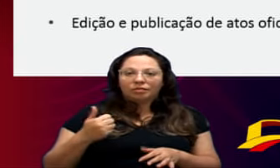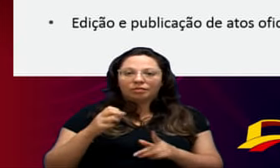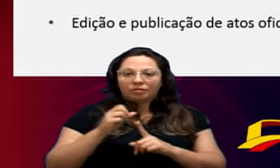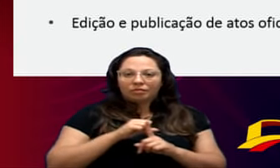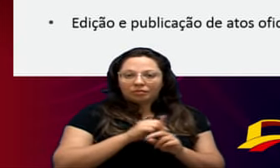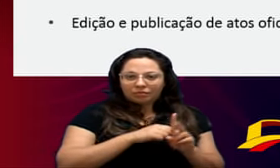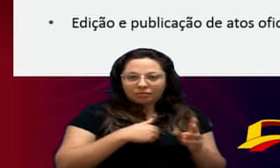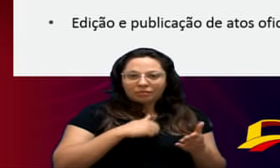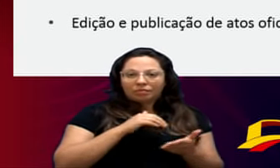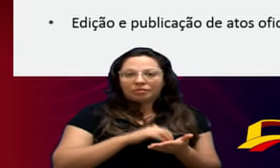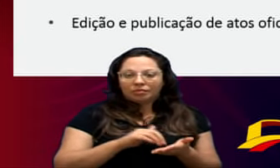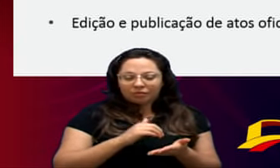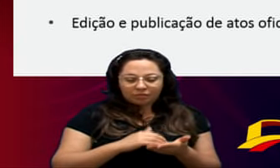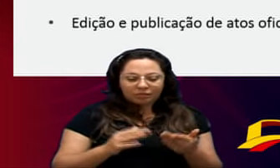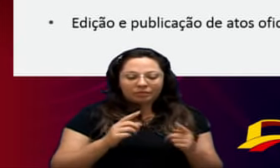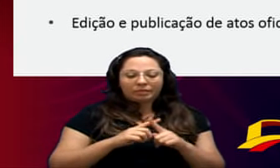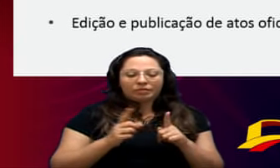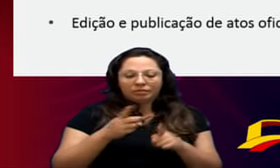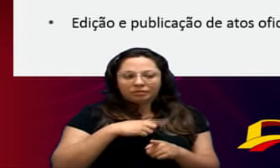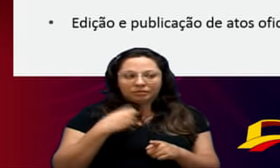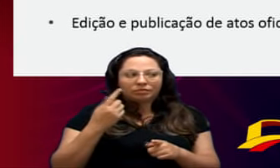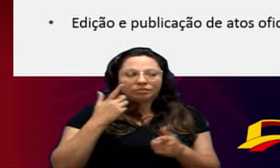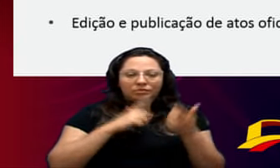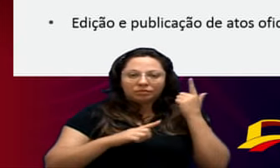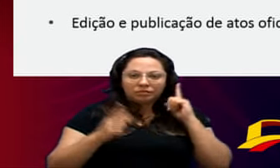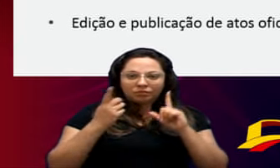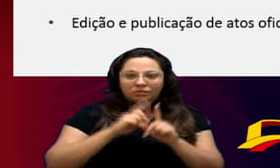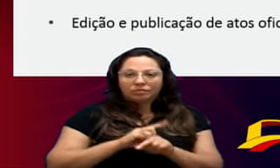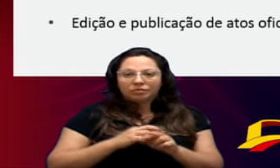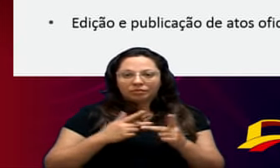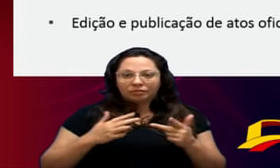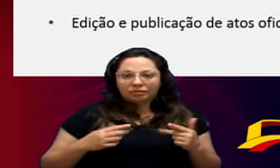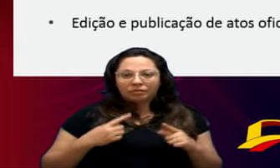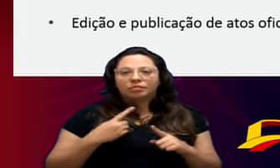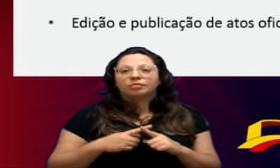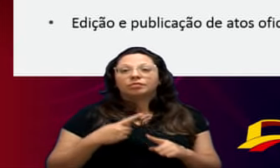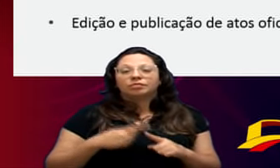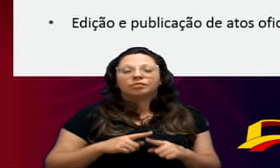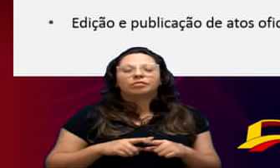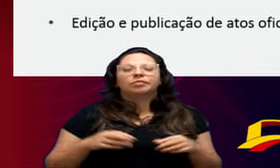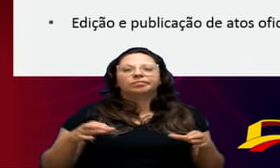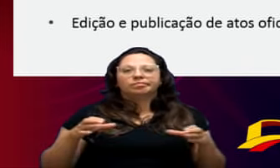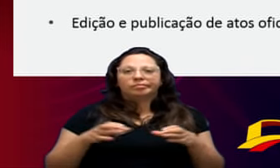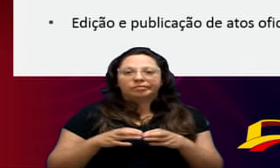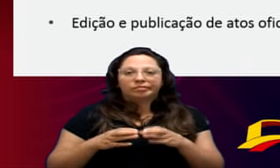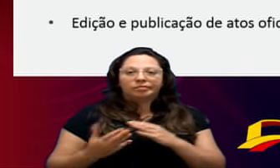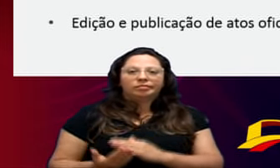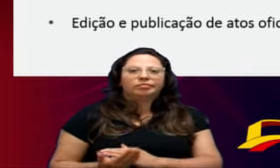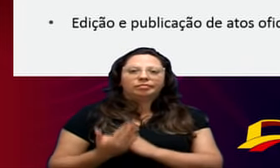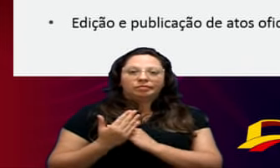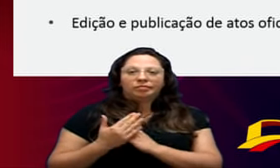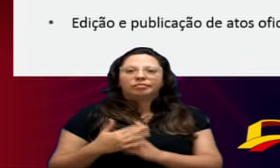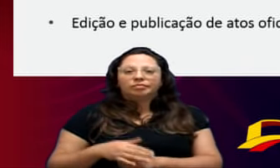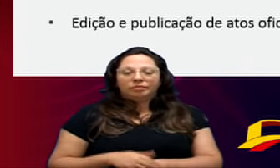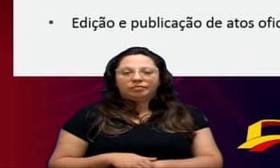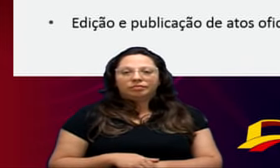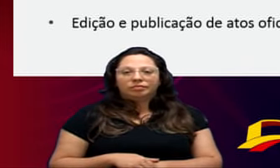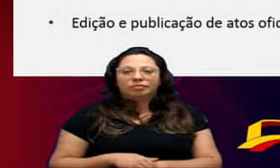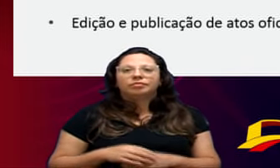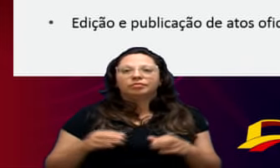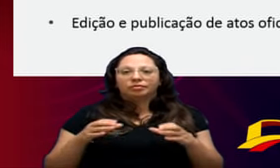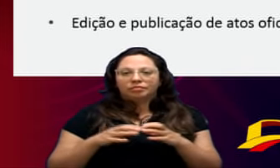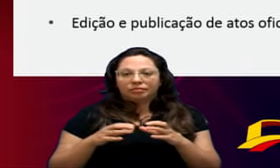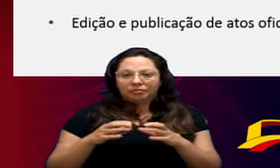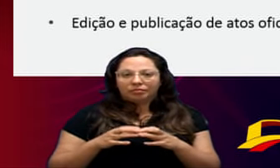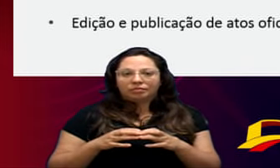mas a gente só consegue desenvolver todas as ações da prefeitura porque a gente tem uma equipe que todos os dias nos auxilia esse equipe é